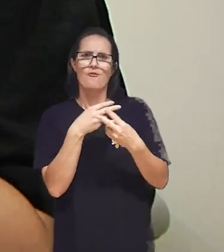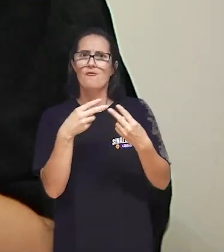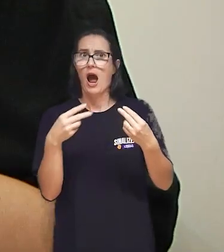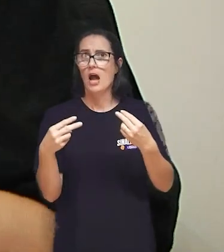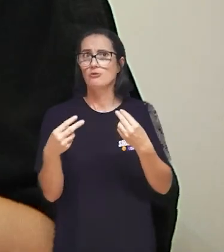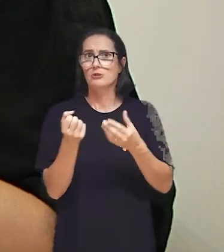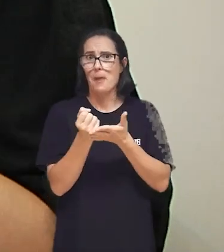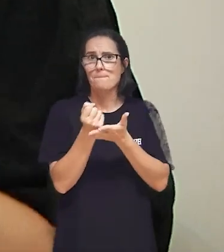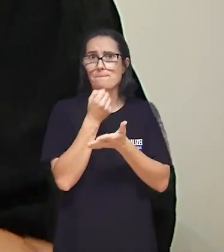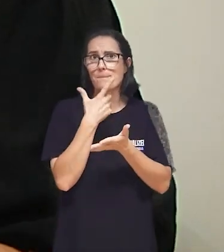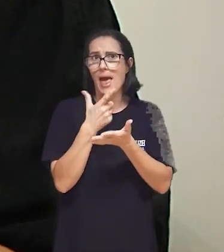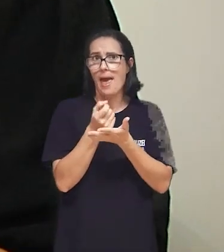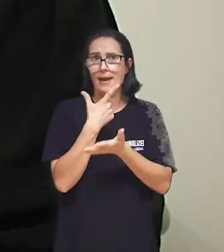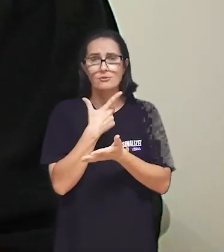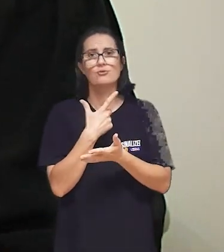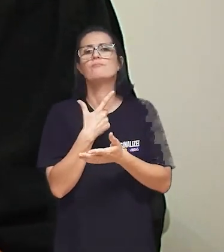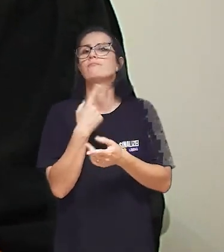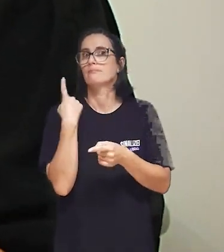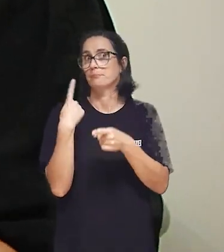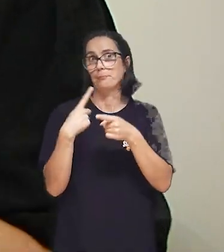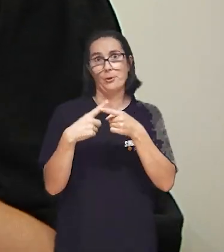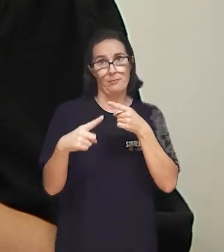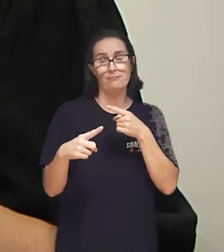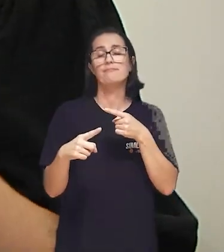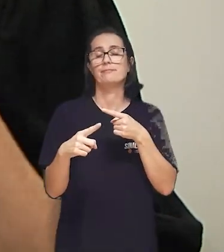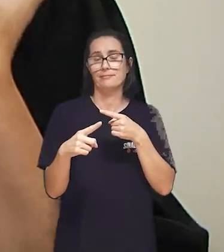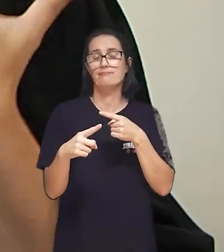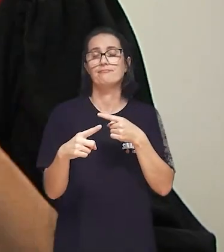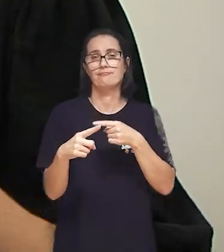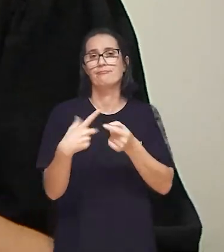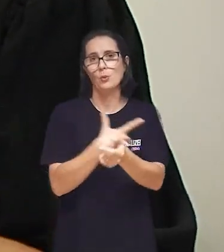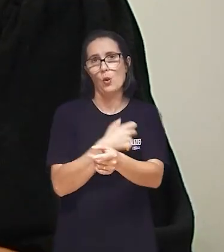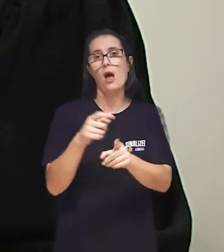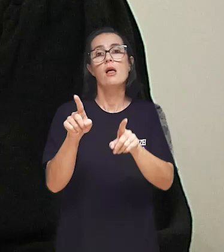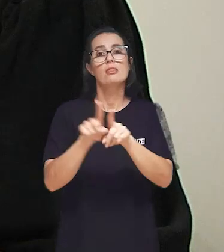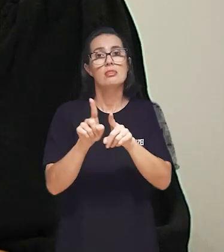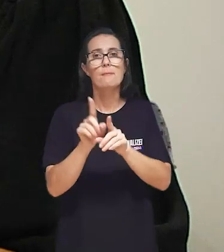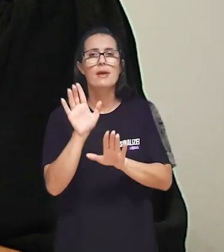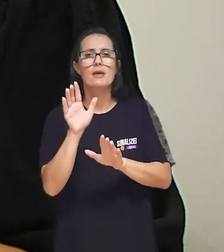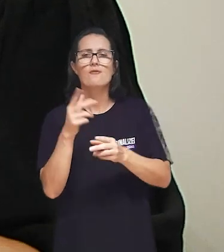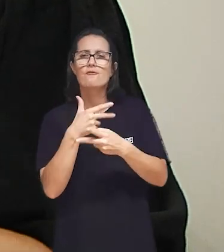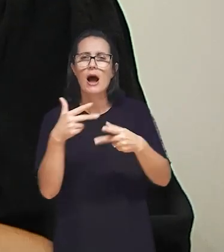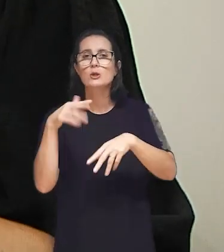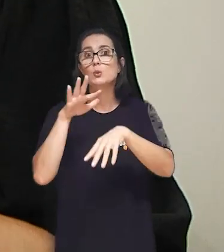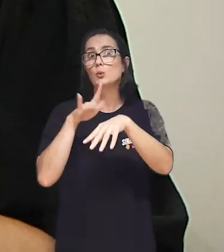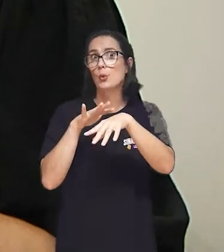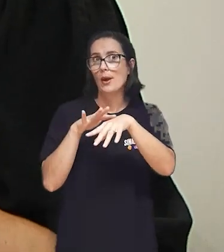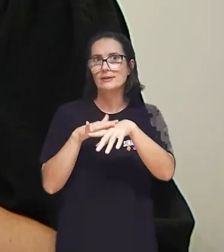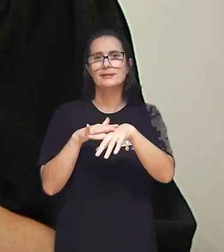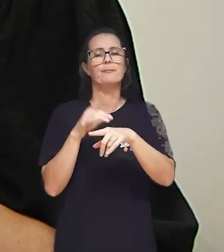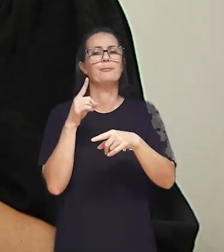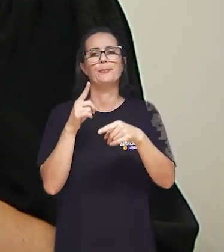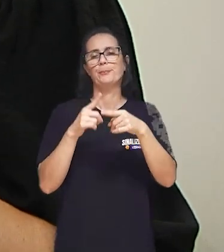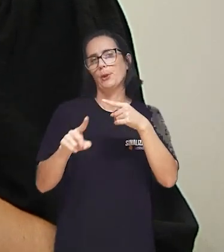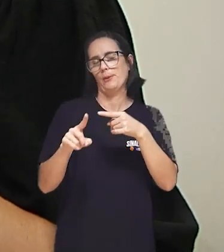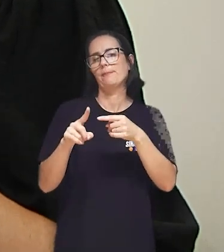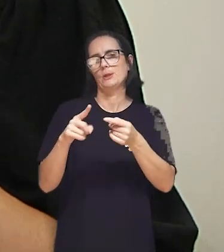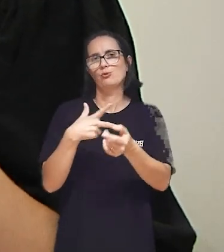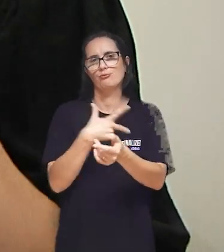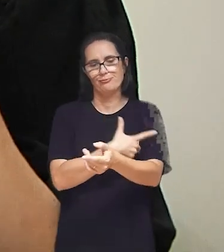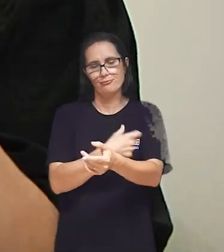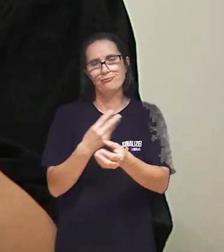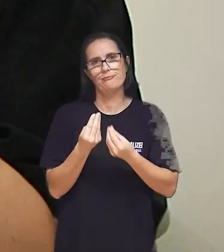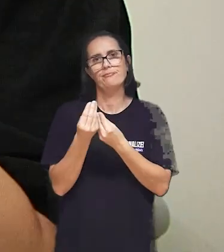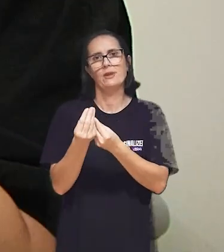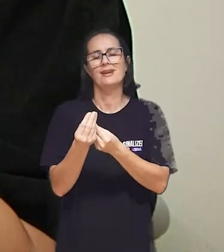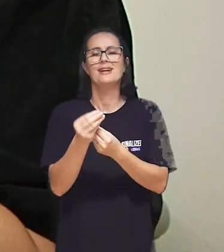Diversas medicações, elas impedem a doação também, e diversas doenças também impedem a doação. Então, se a